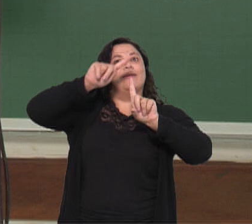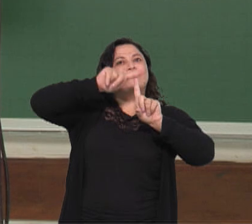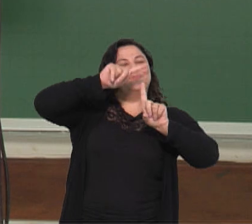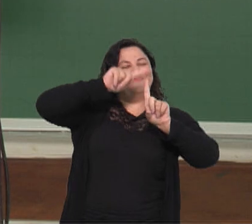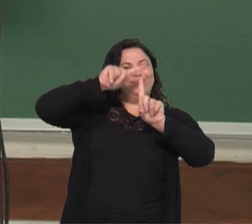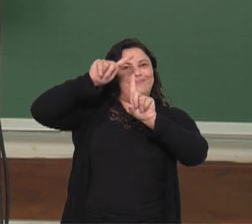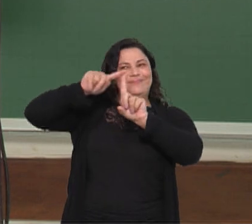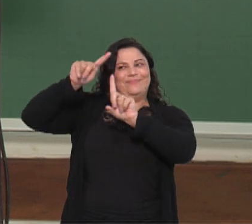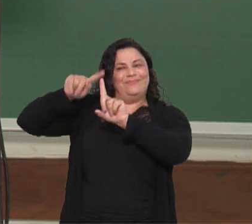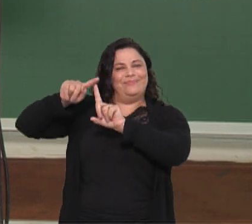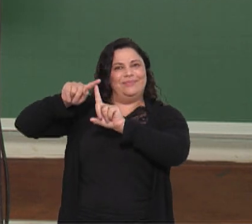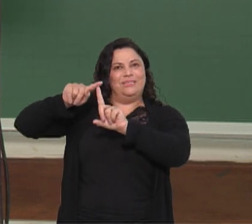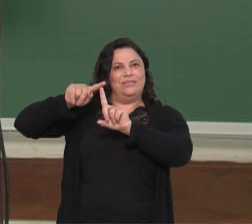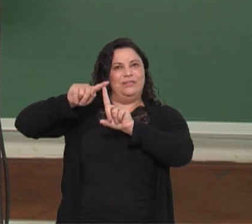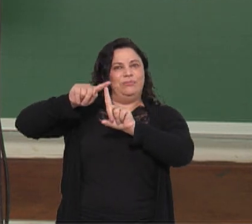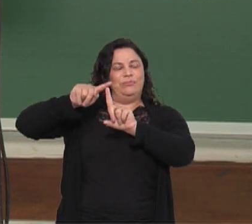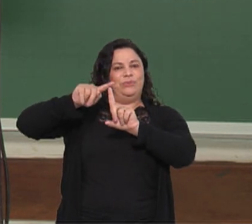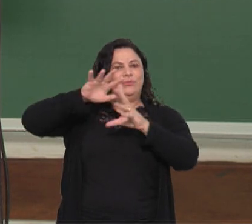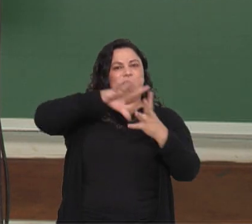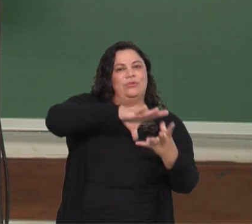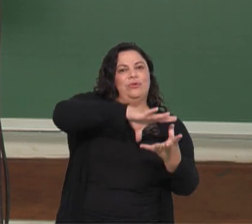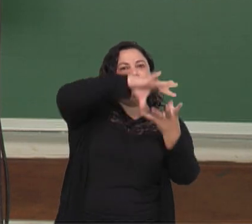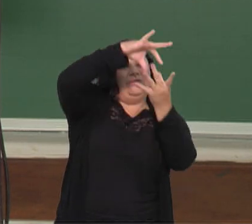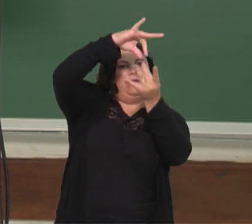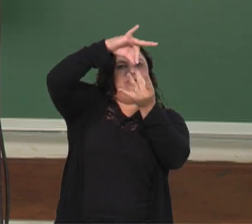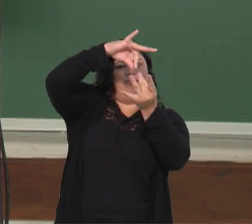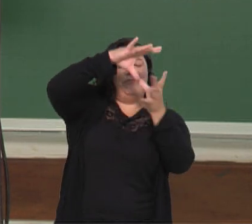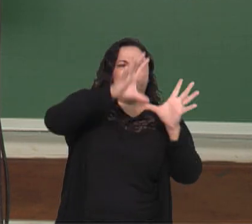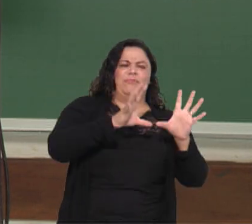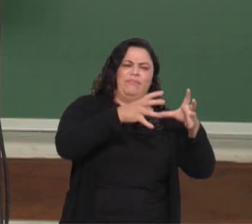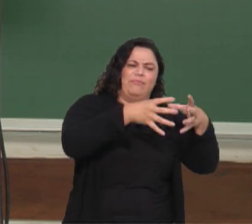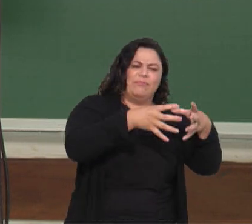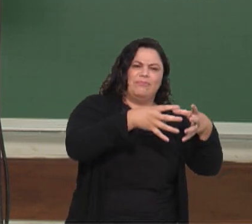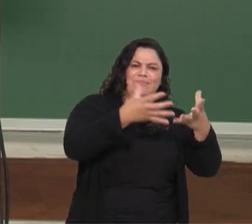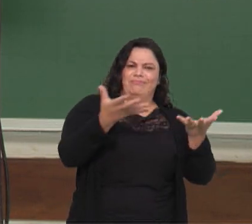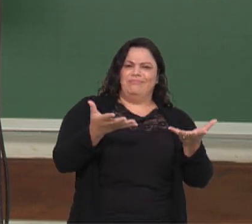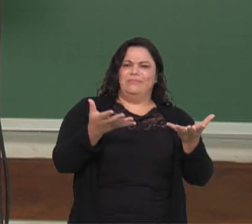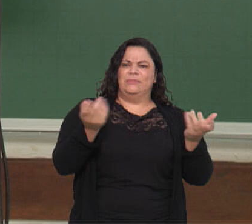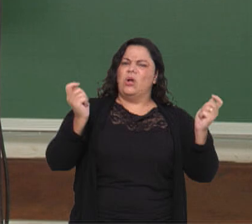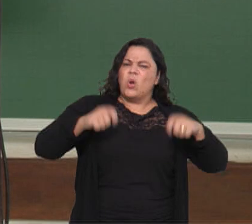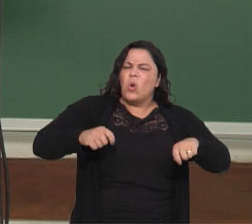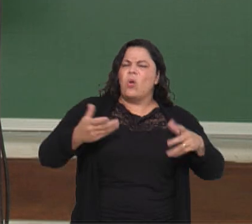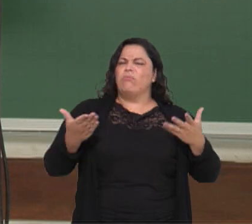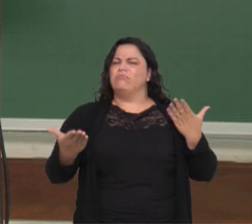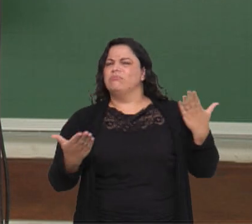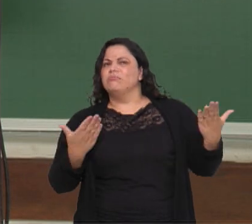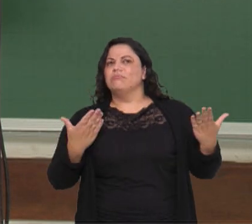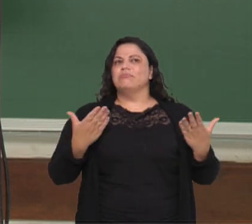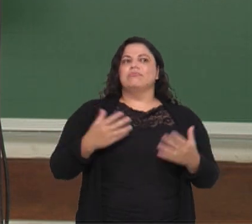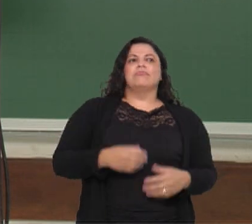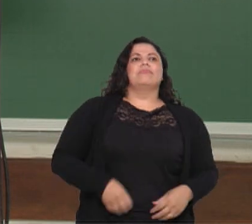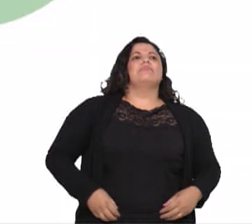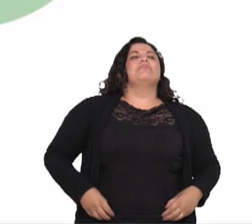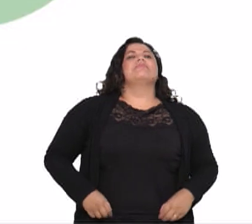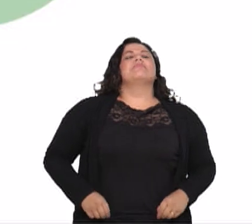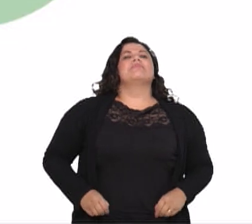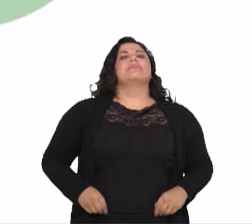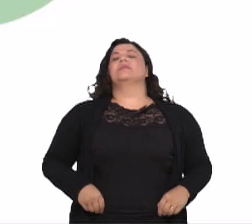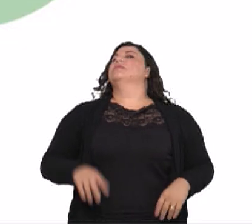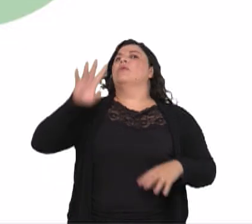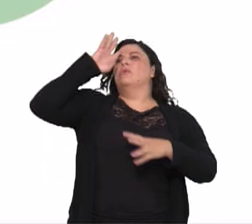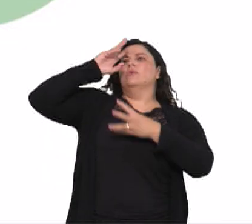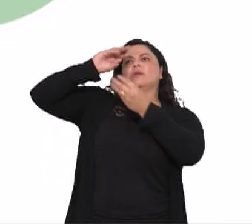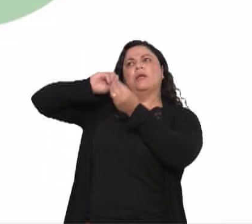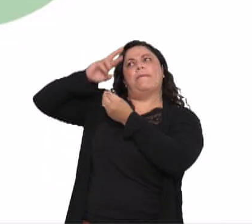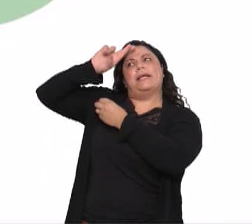específico de alma que a pessoa possui. Tá? Como assim, professor? Calma, vai ficar mais tranquilinho aqui. Aqueles que têm a parte racional